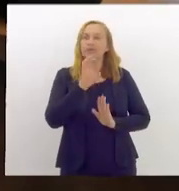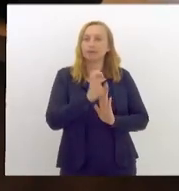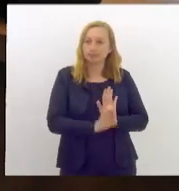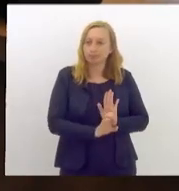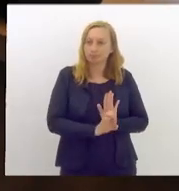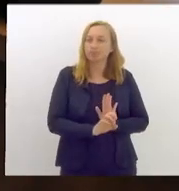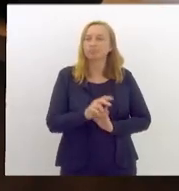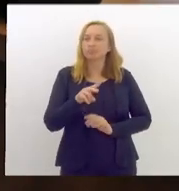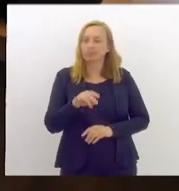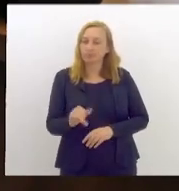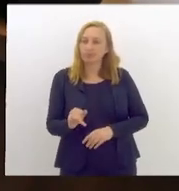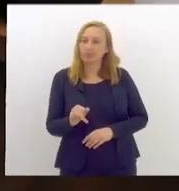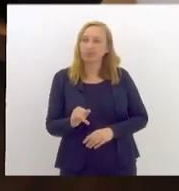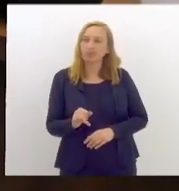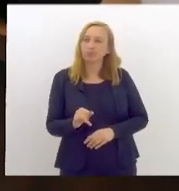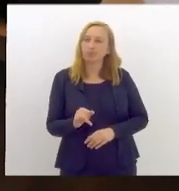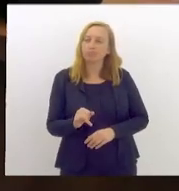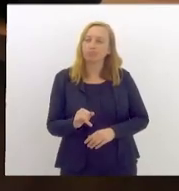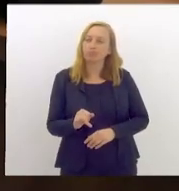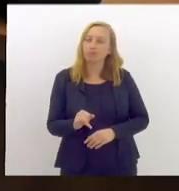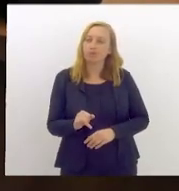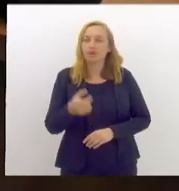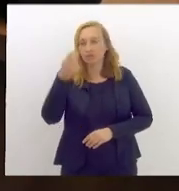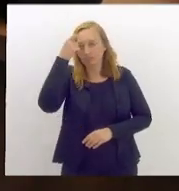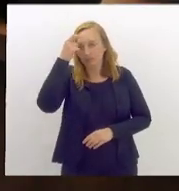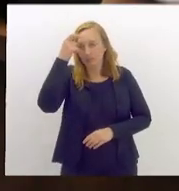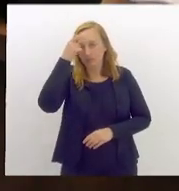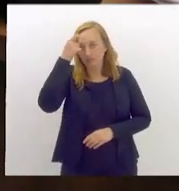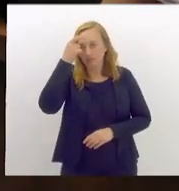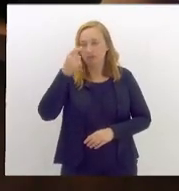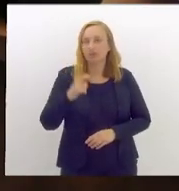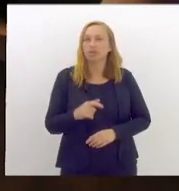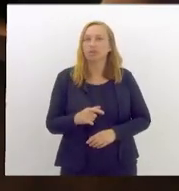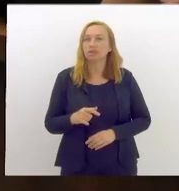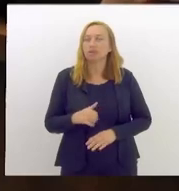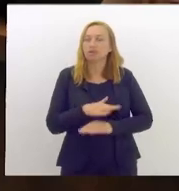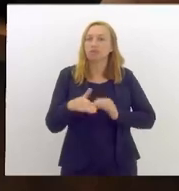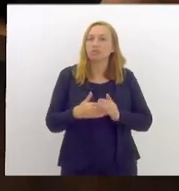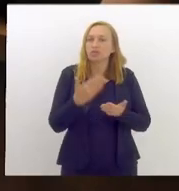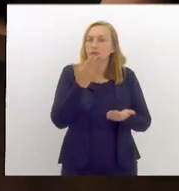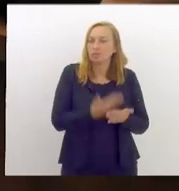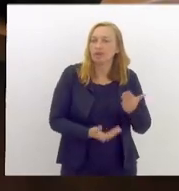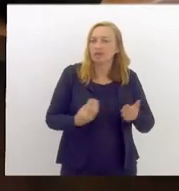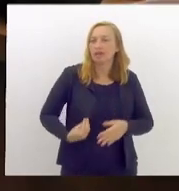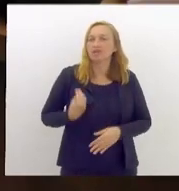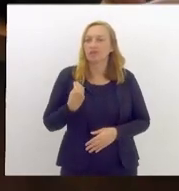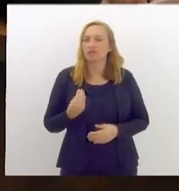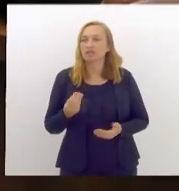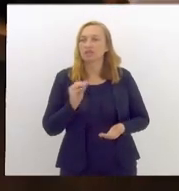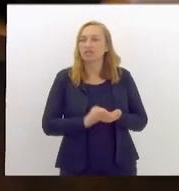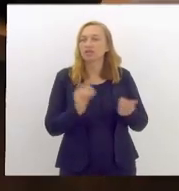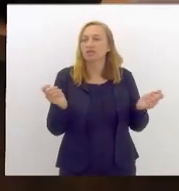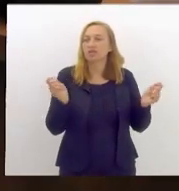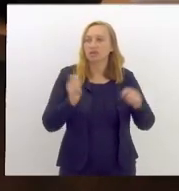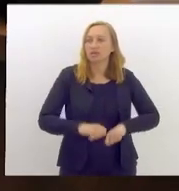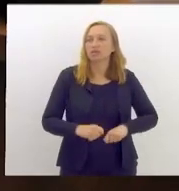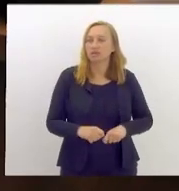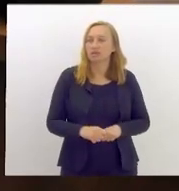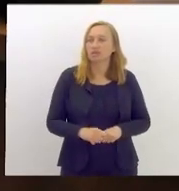emenda vai em memória daqueles que perderam a vida pela incapacidade